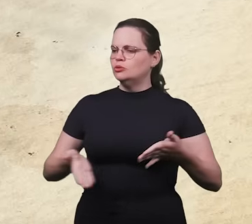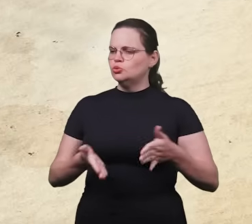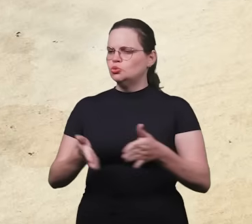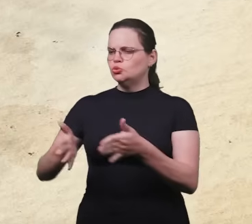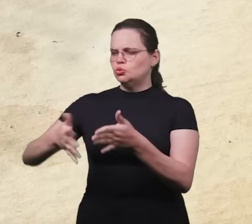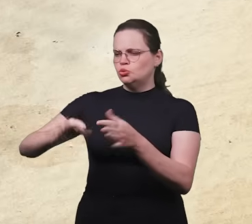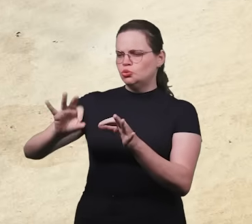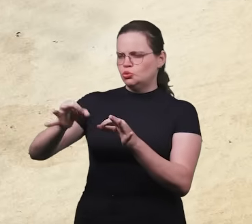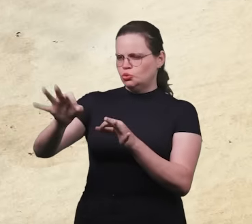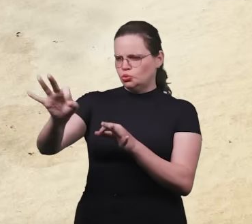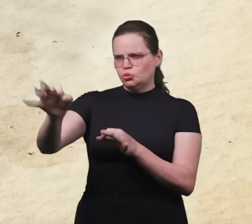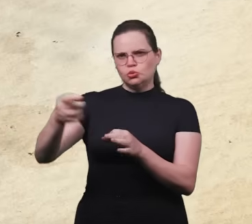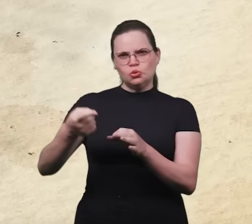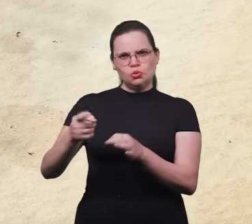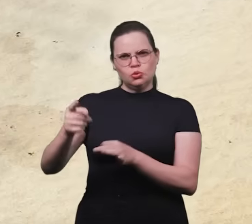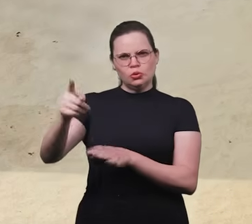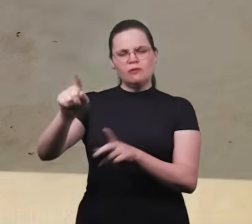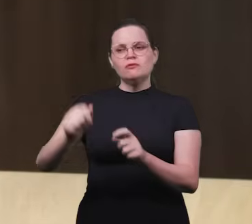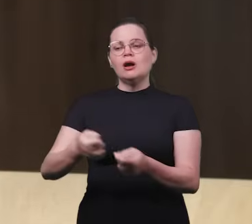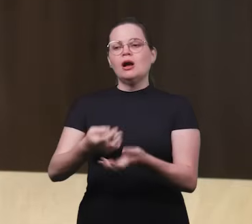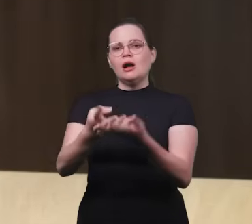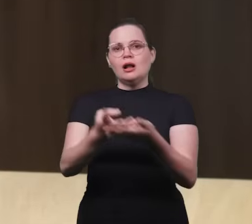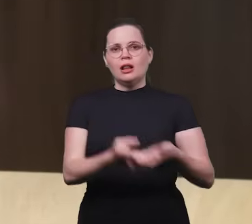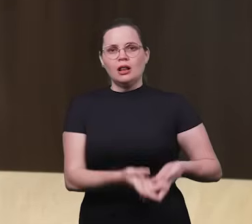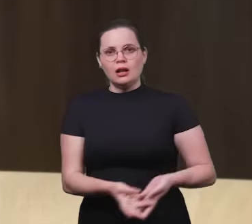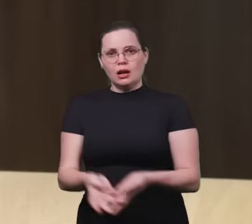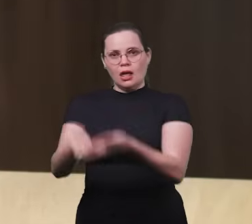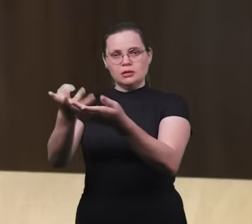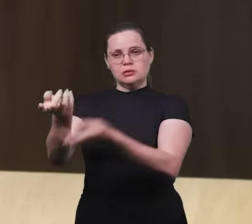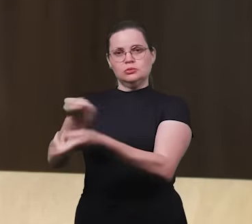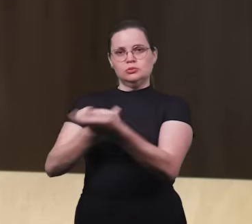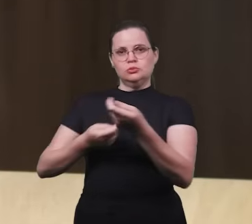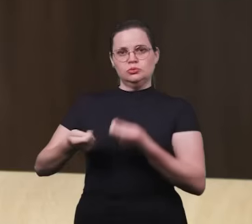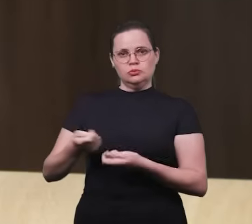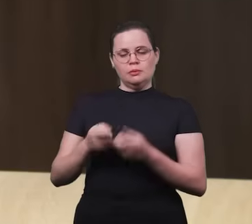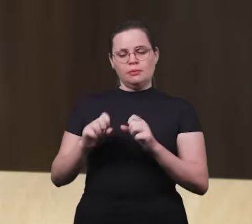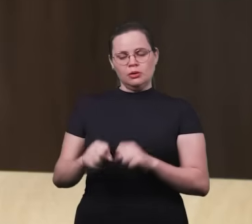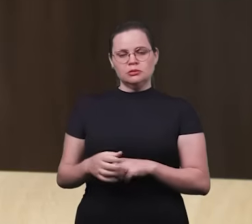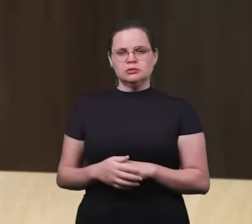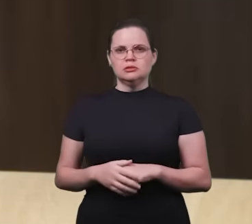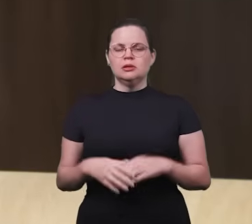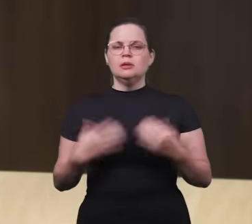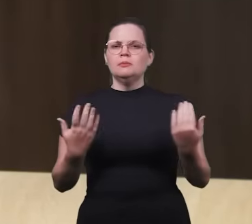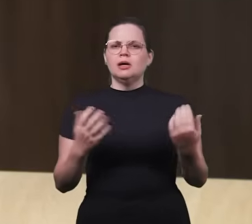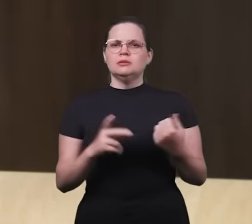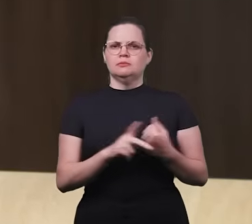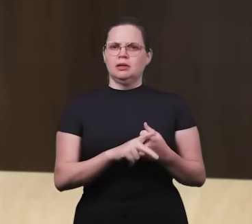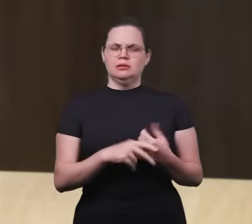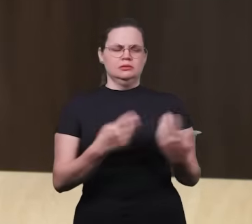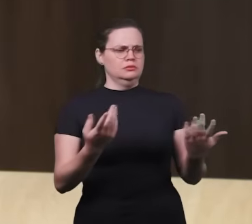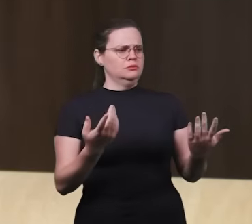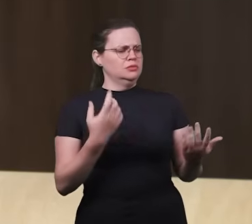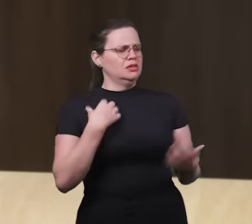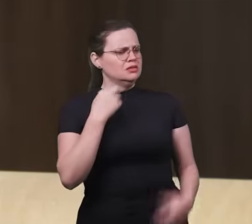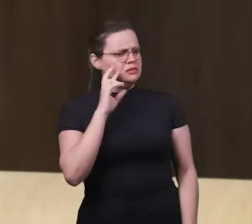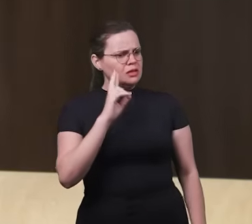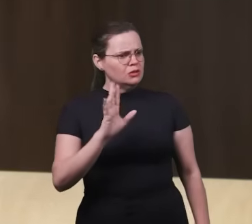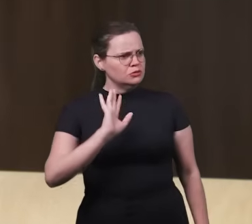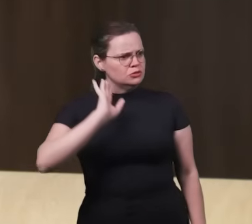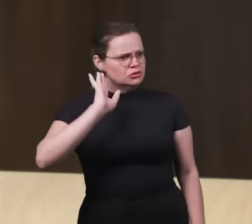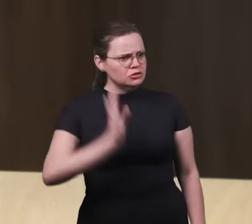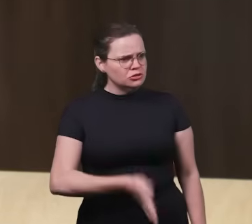para pescar." E Pedro ali começou a questionar Jesus. Mas em outras palavras, mas Senhor, nós